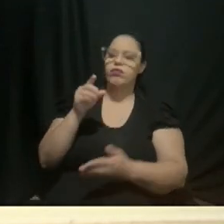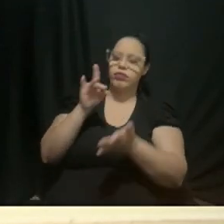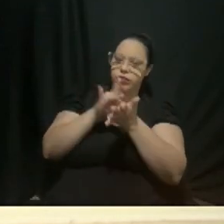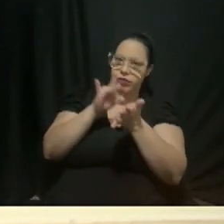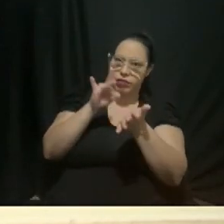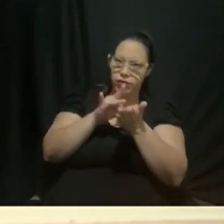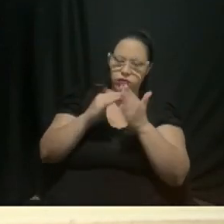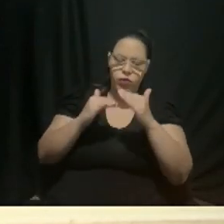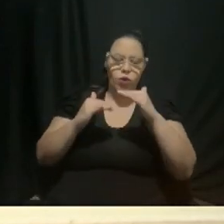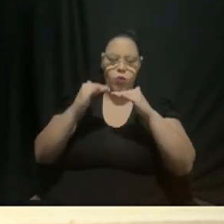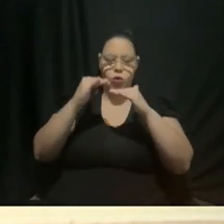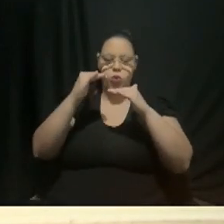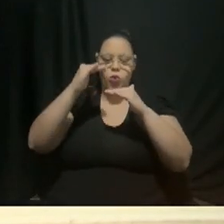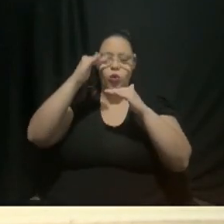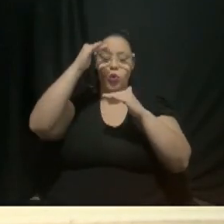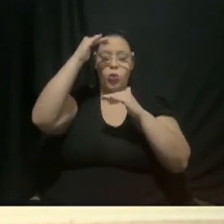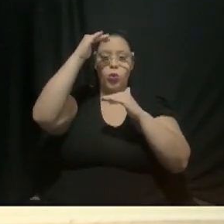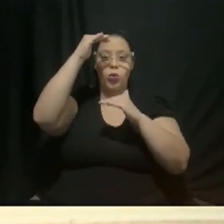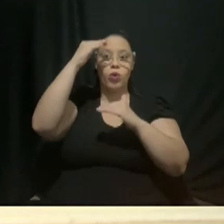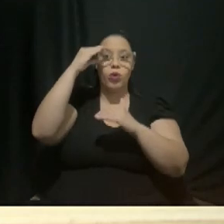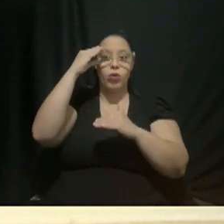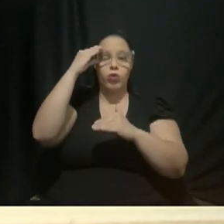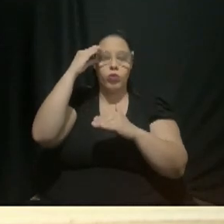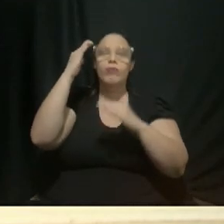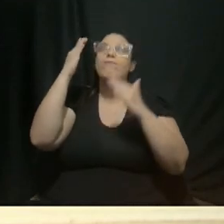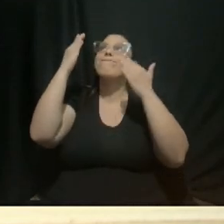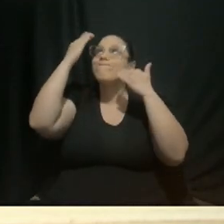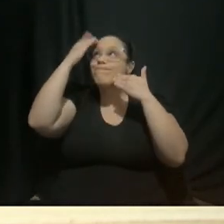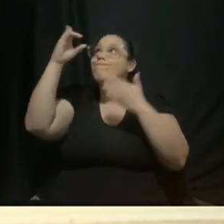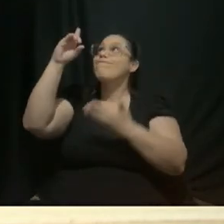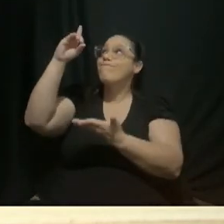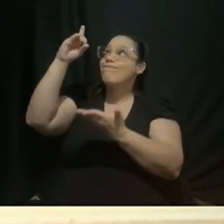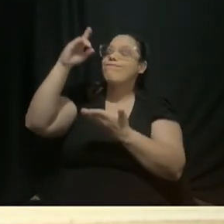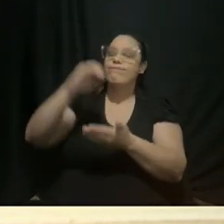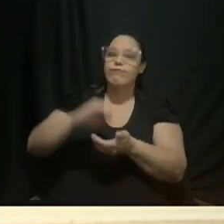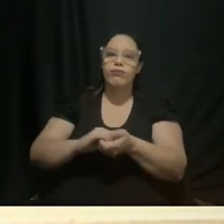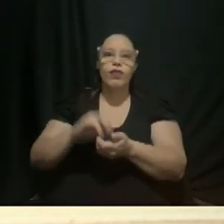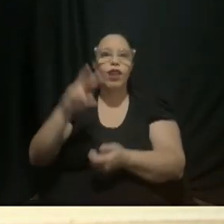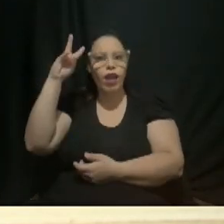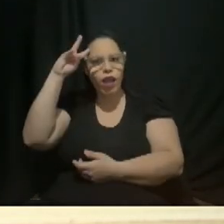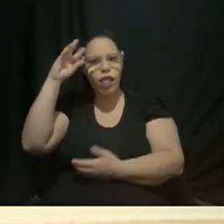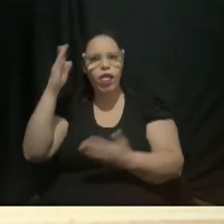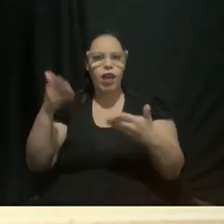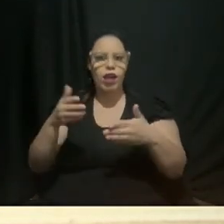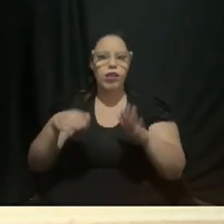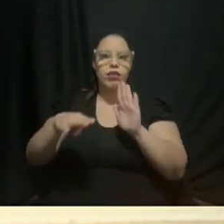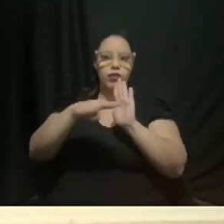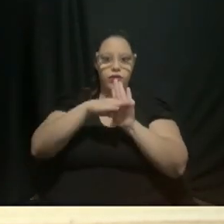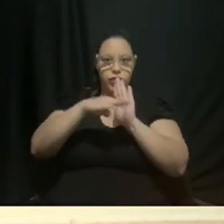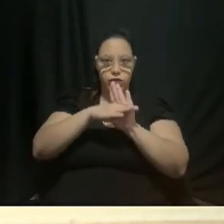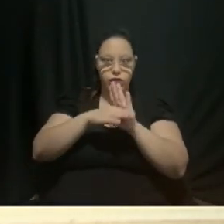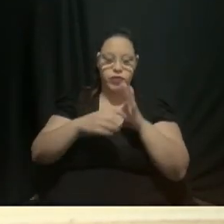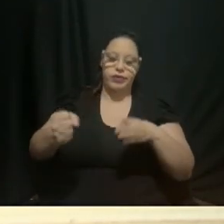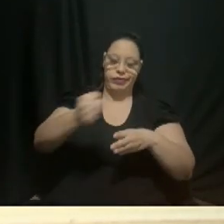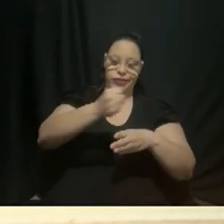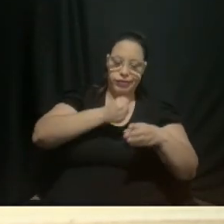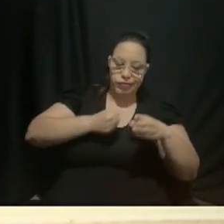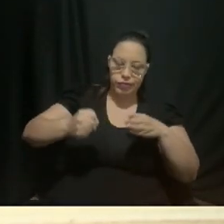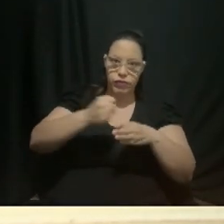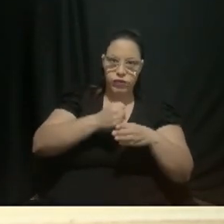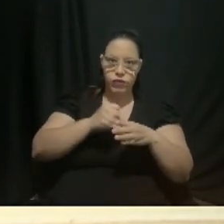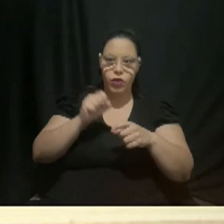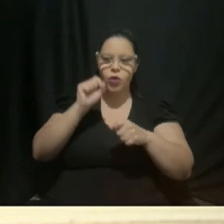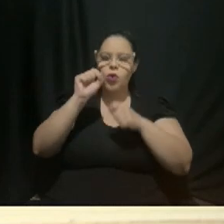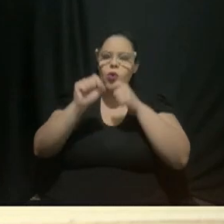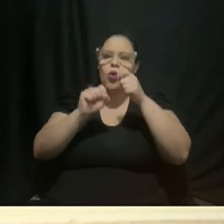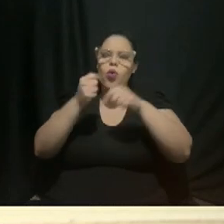né? E graças a Deus, né? Eu tô indo. Então, agora, o auxiliar, né? Auxiliar de cozinha. Qual que é a função dela mesmo? Que você